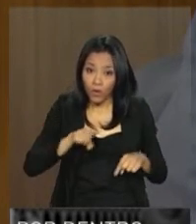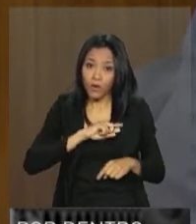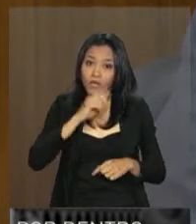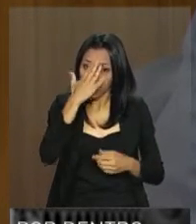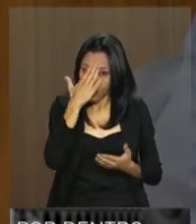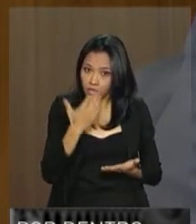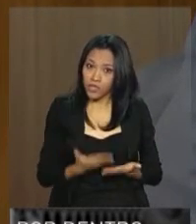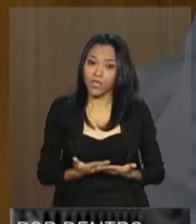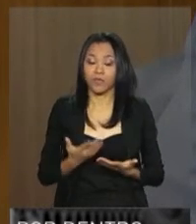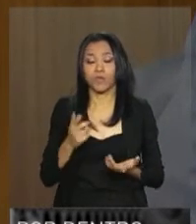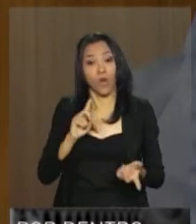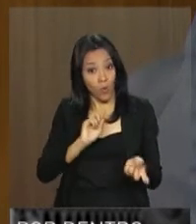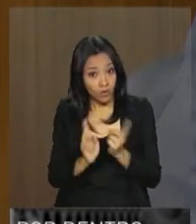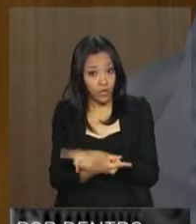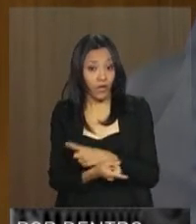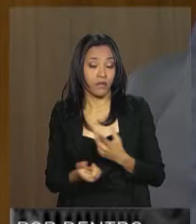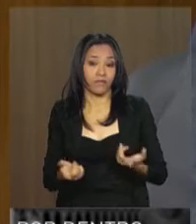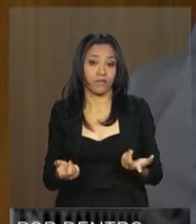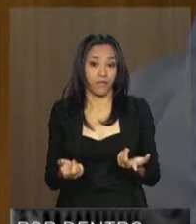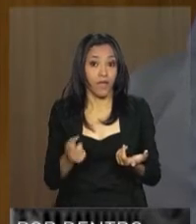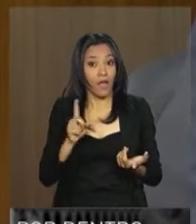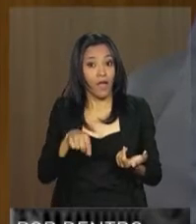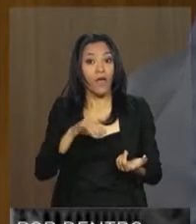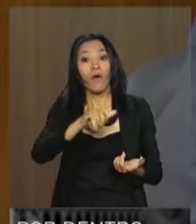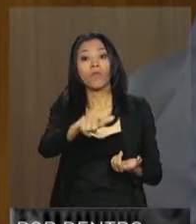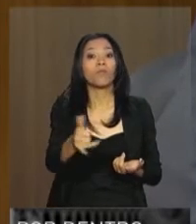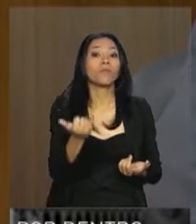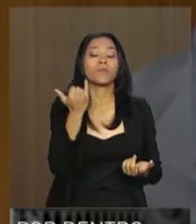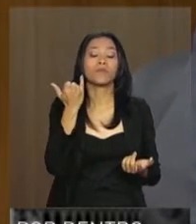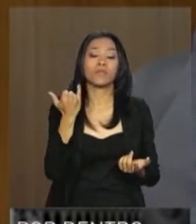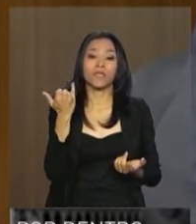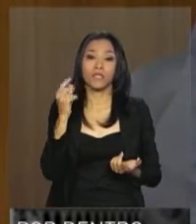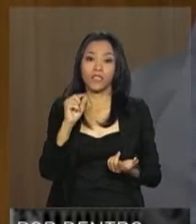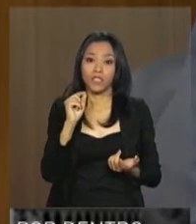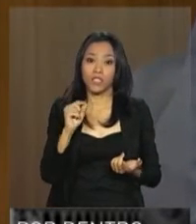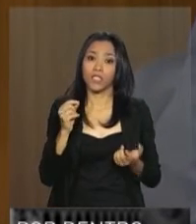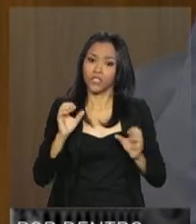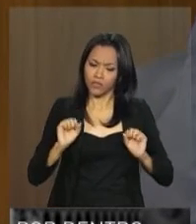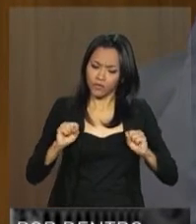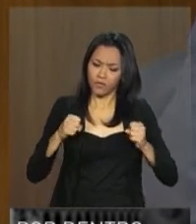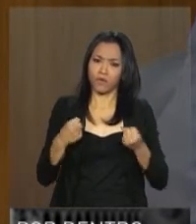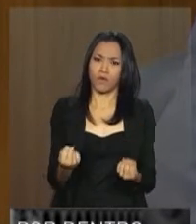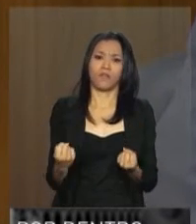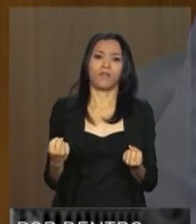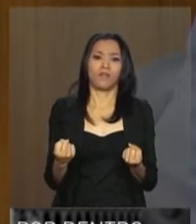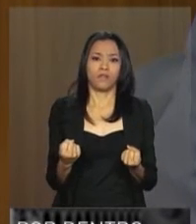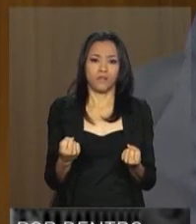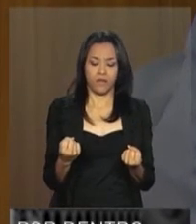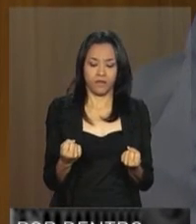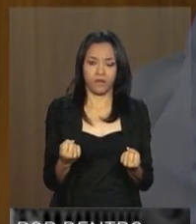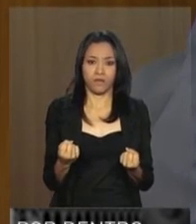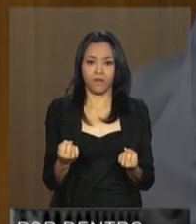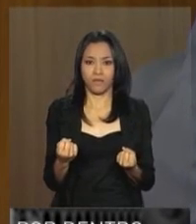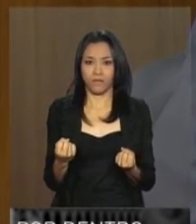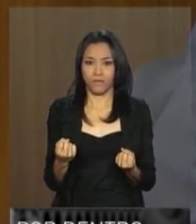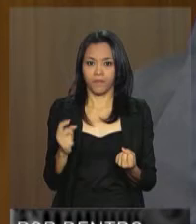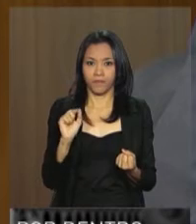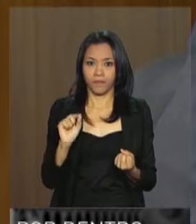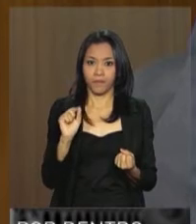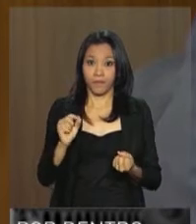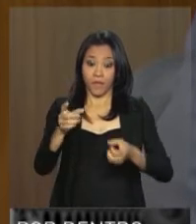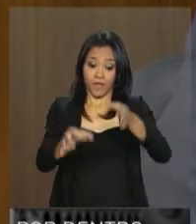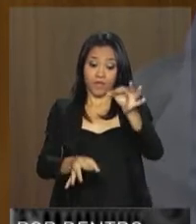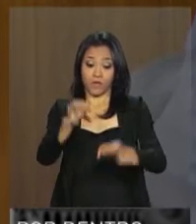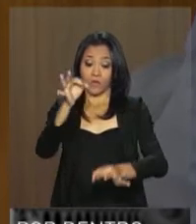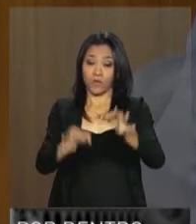muito pelo contrário é uma uma oportunidade de fortalecimento e de posicionamento da justiça